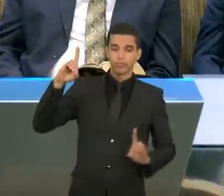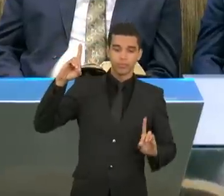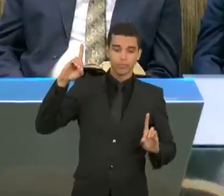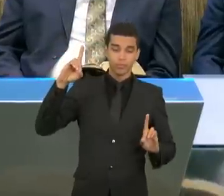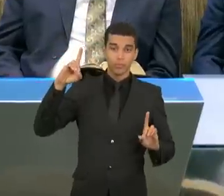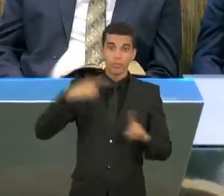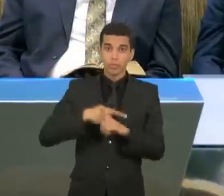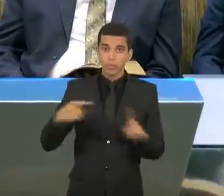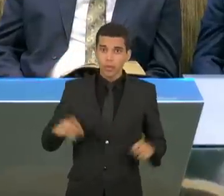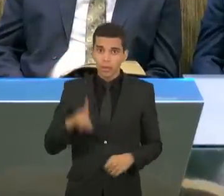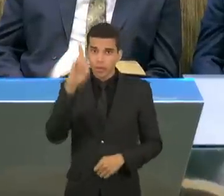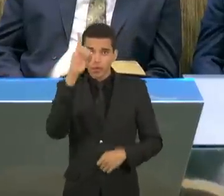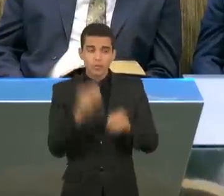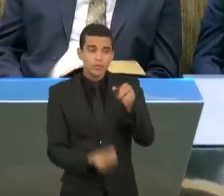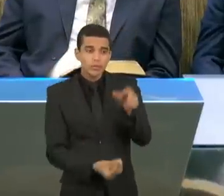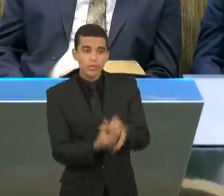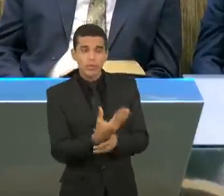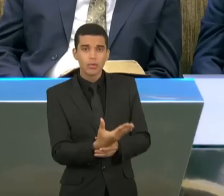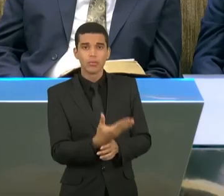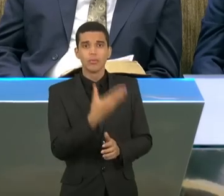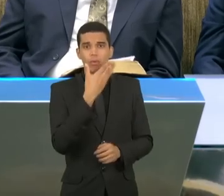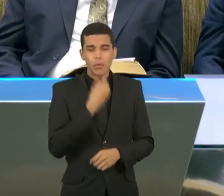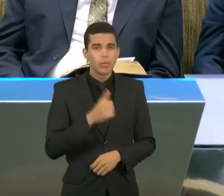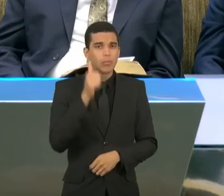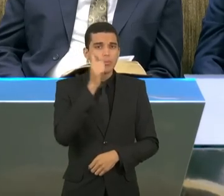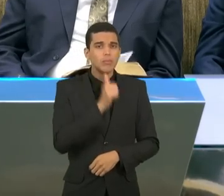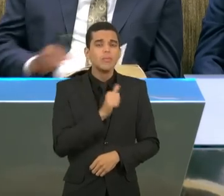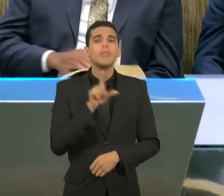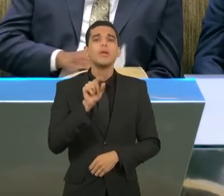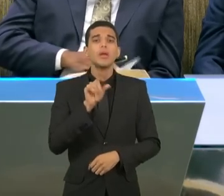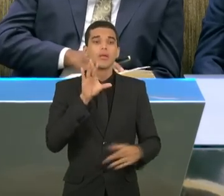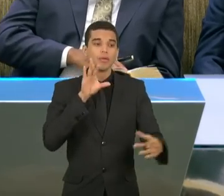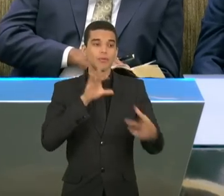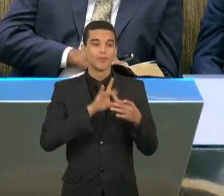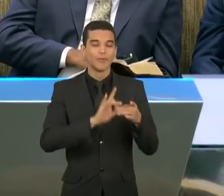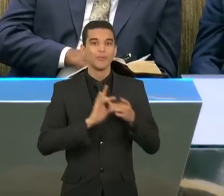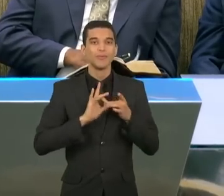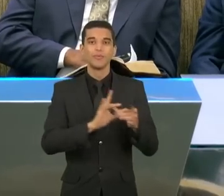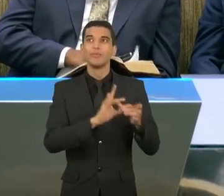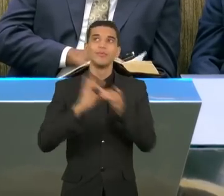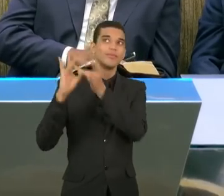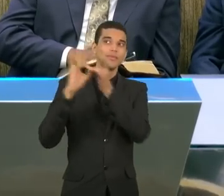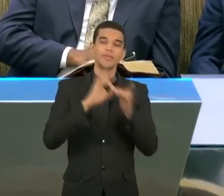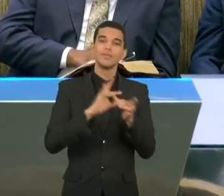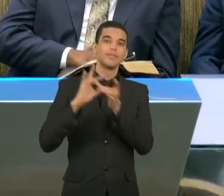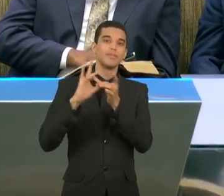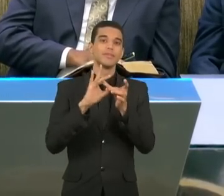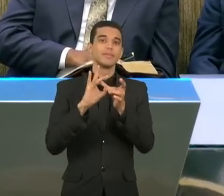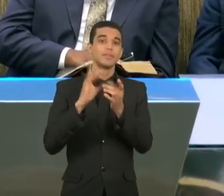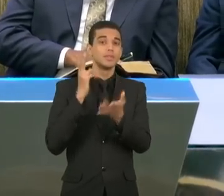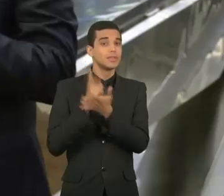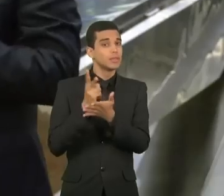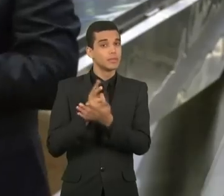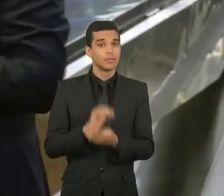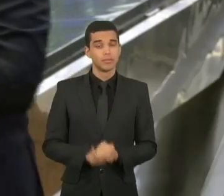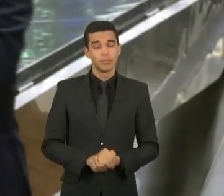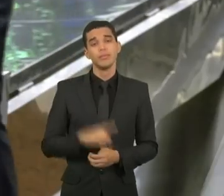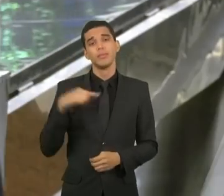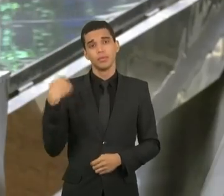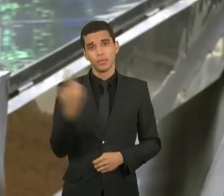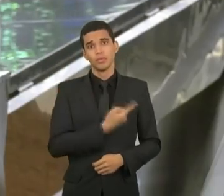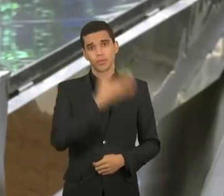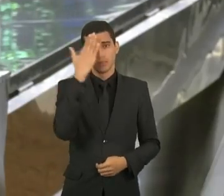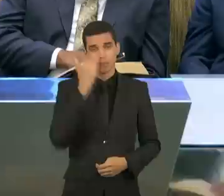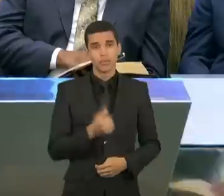dele, mas para que o homem tivesse comunhão com o Criador. Todos sabemos que o pecado corrompeu o homem